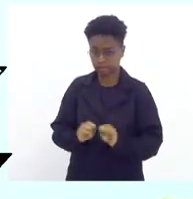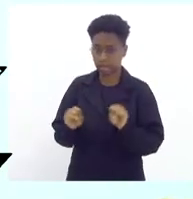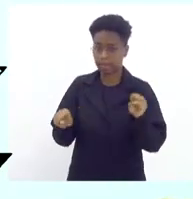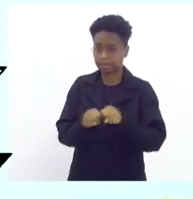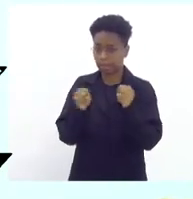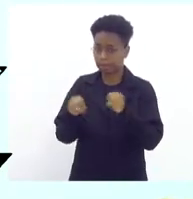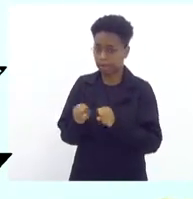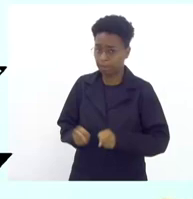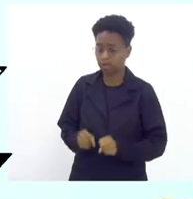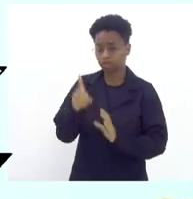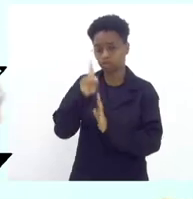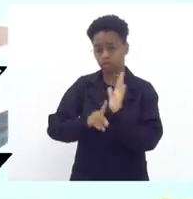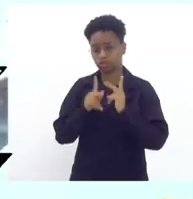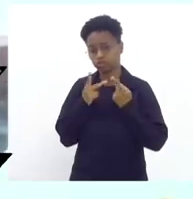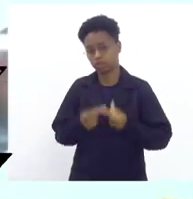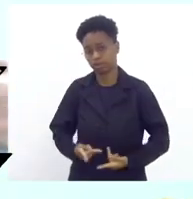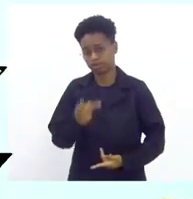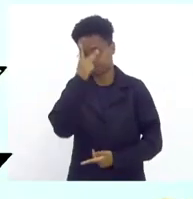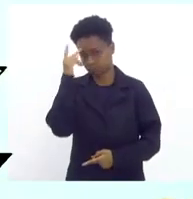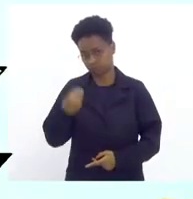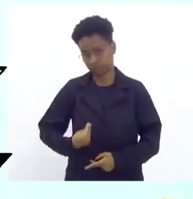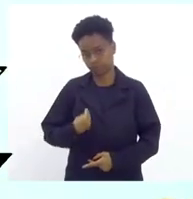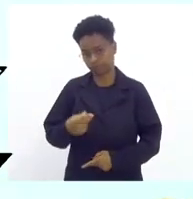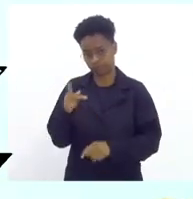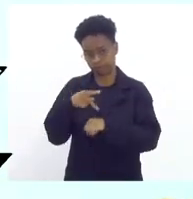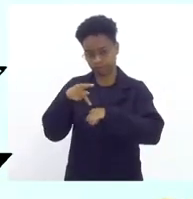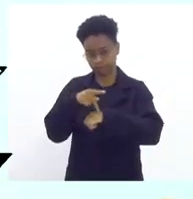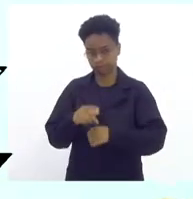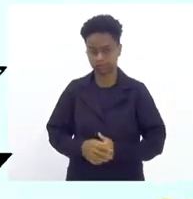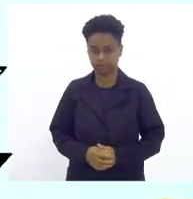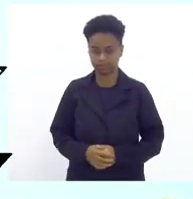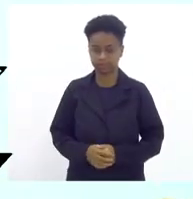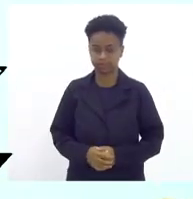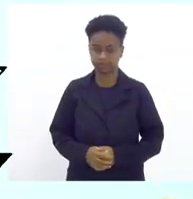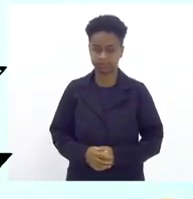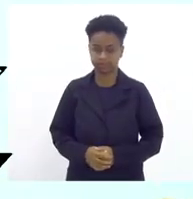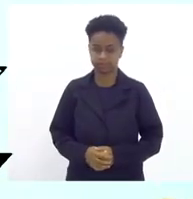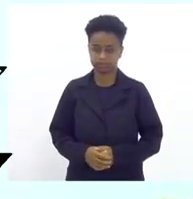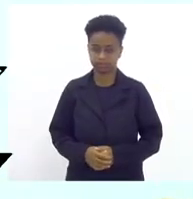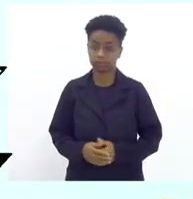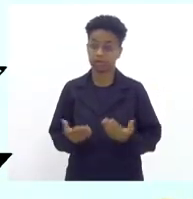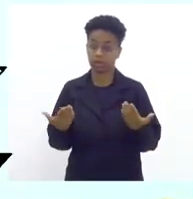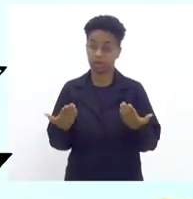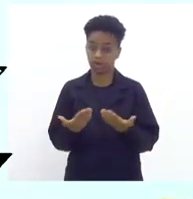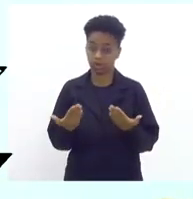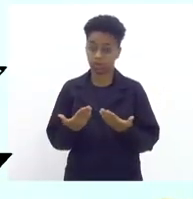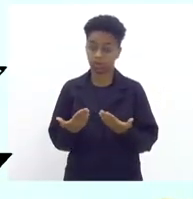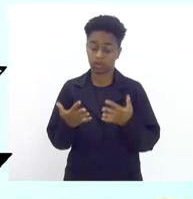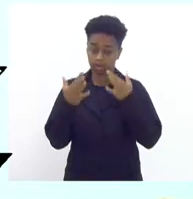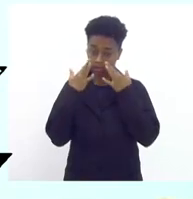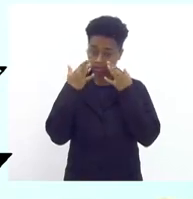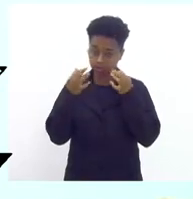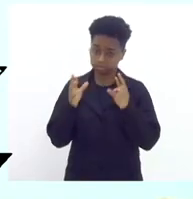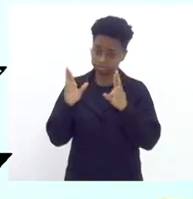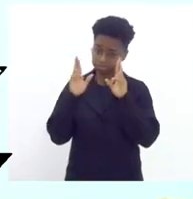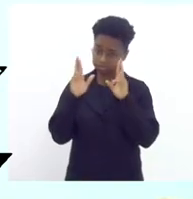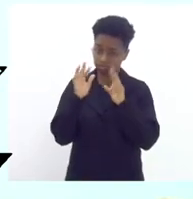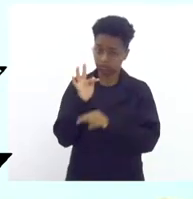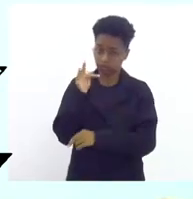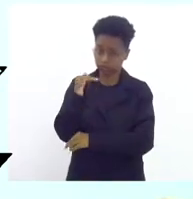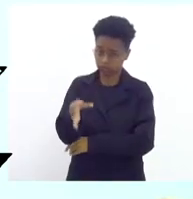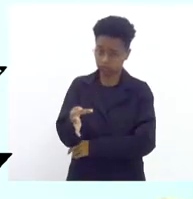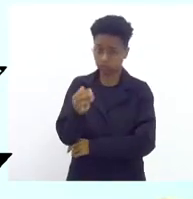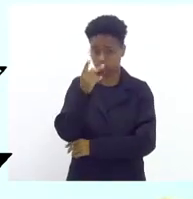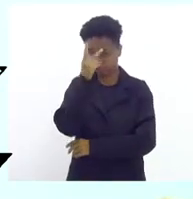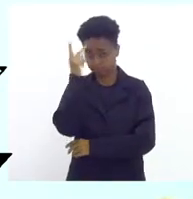Humanos de quem está lá é mas Pronto agora Olhando um pouquinho com mais esperança para o futuro para